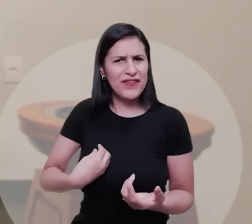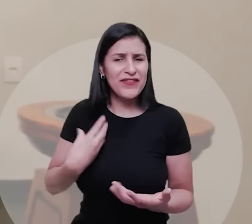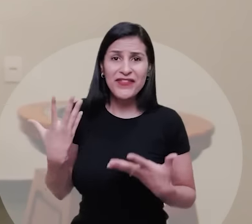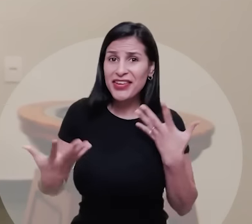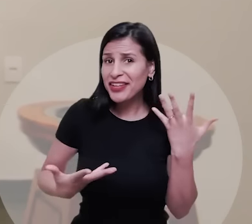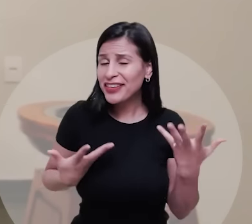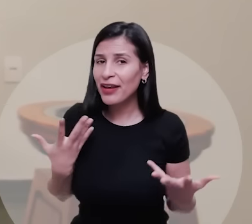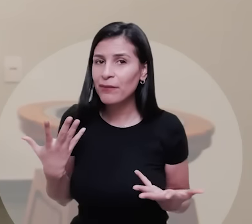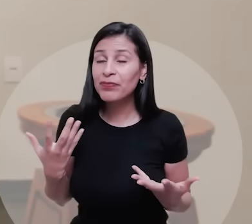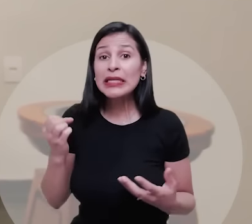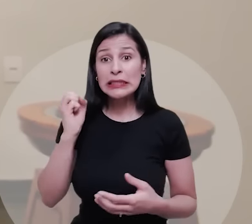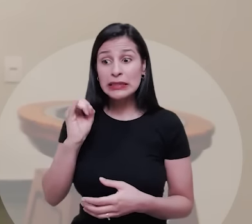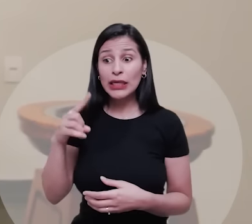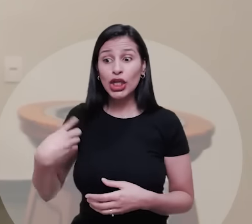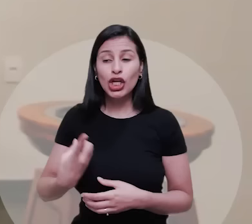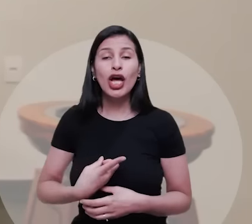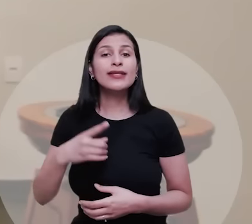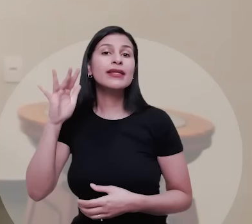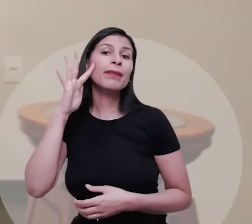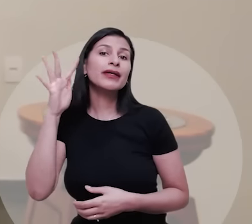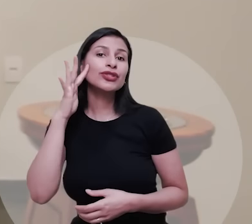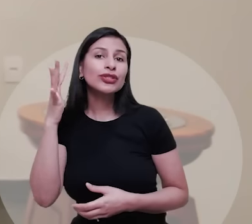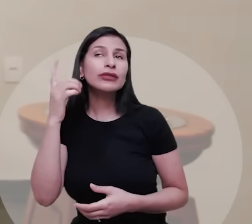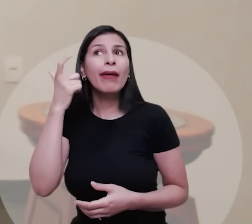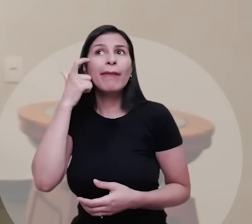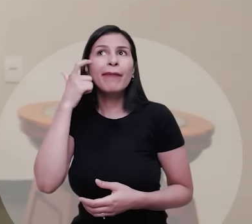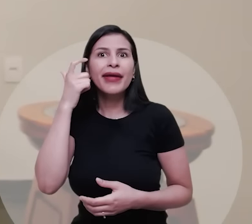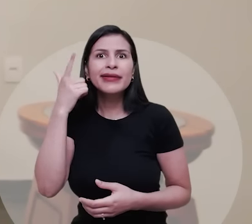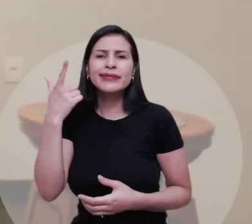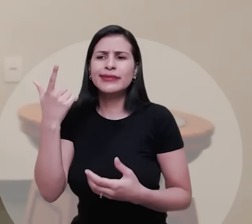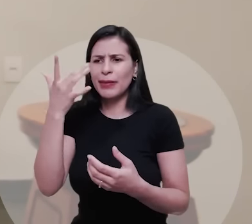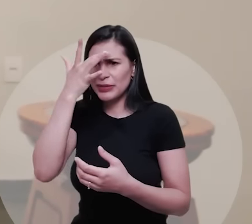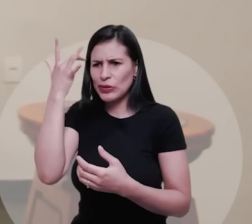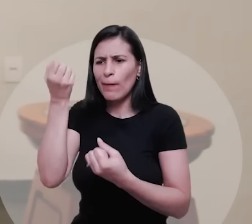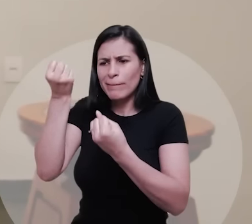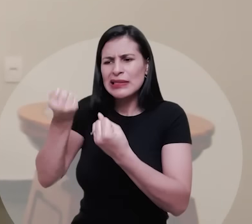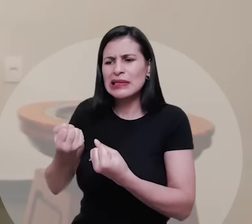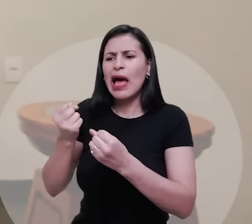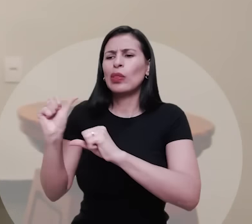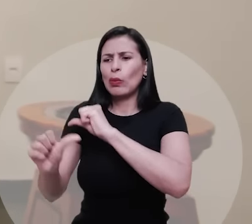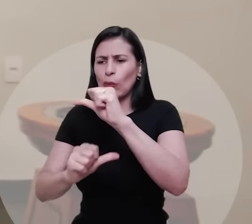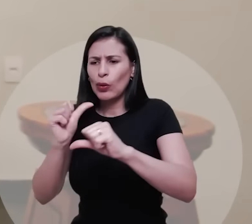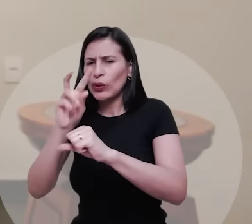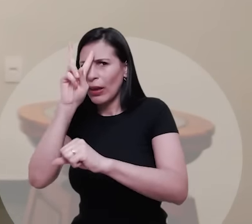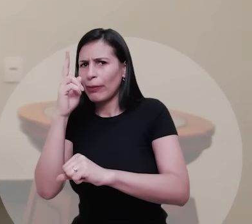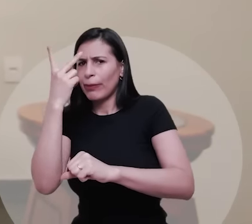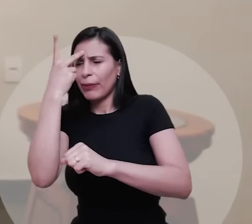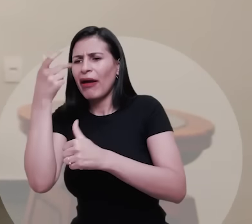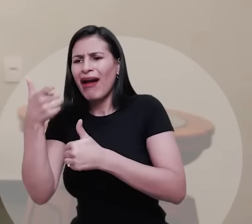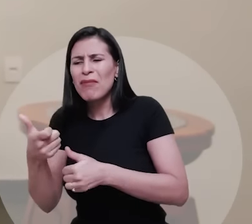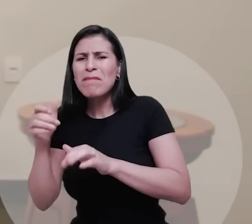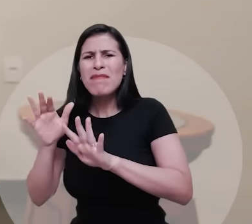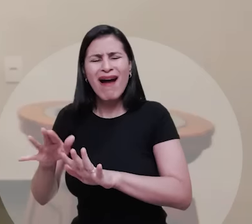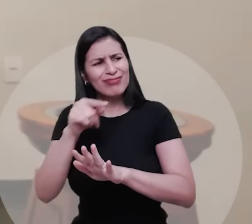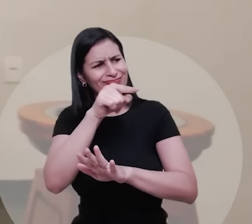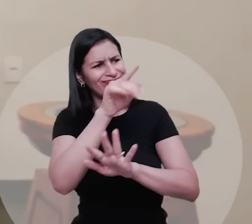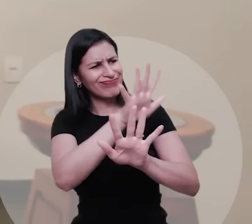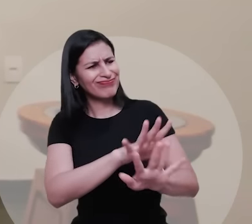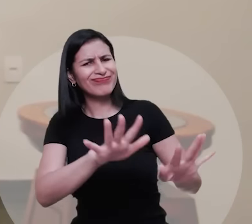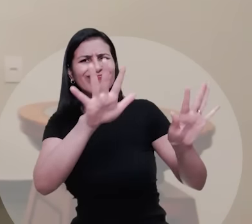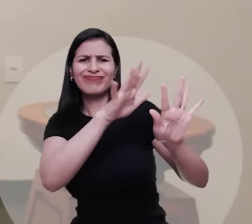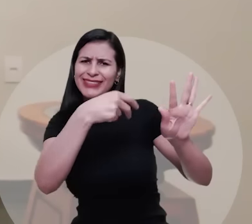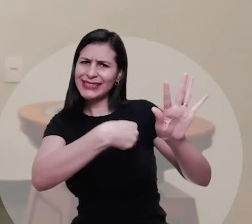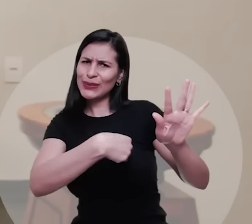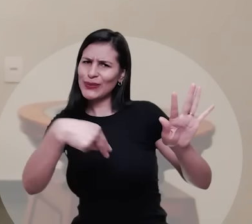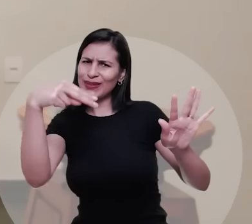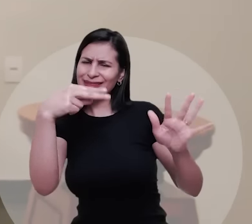perdido, ser renovado é estranho. E é aqui que Jesus pega Nicodemos e também nos pega